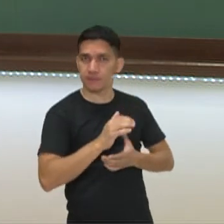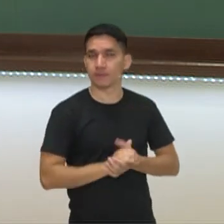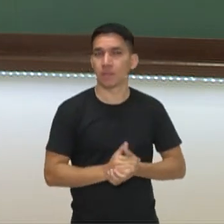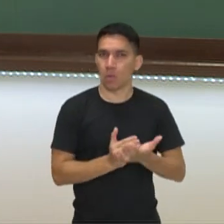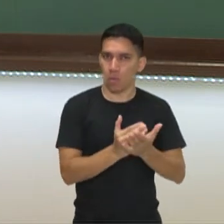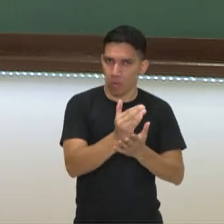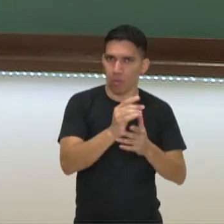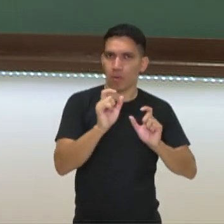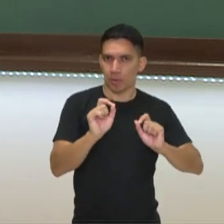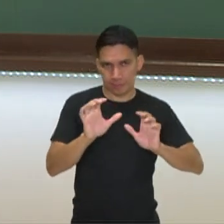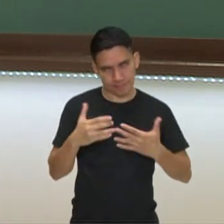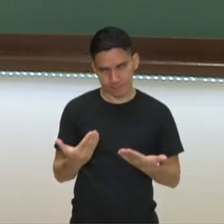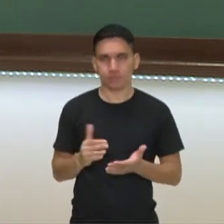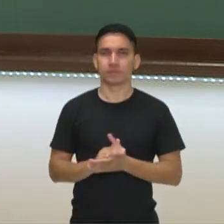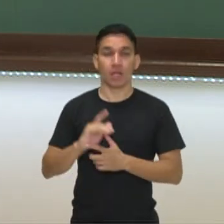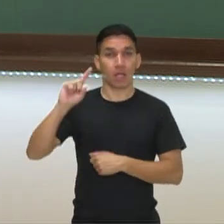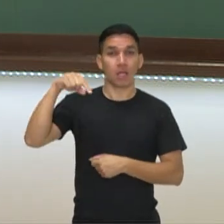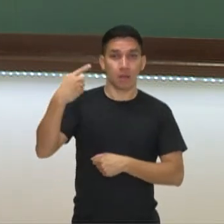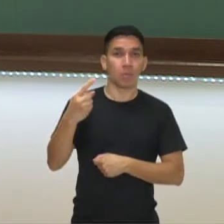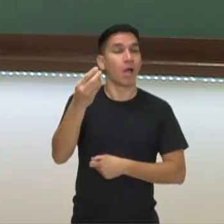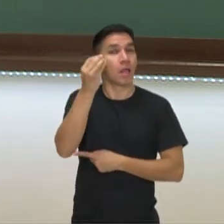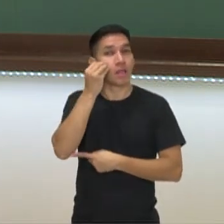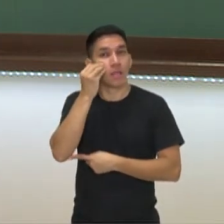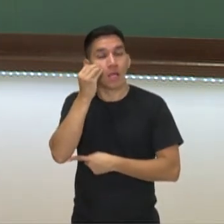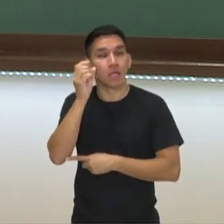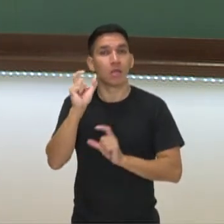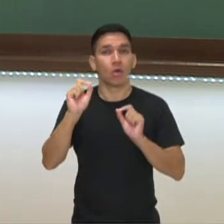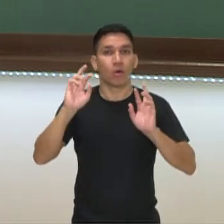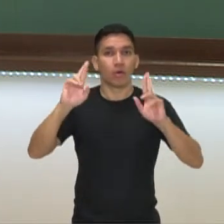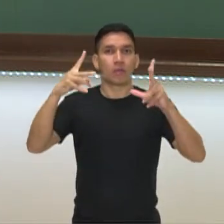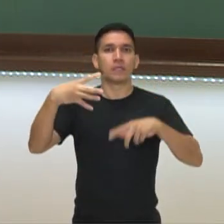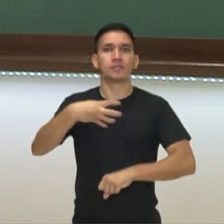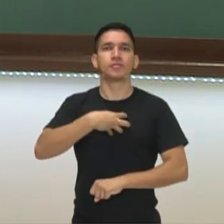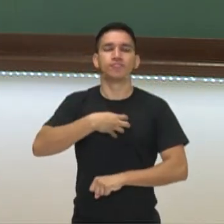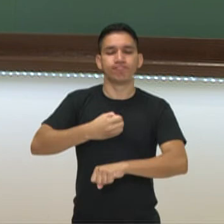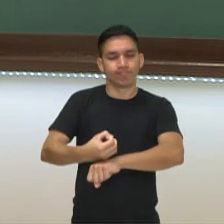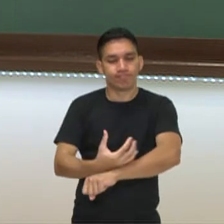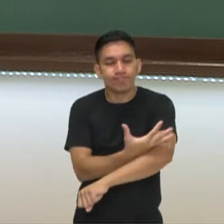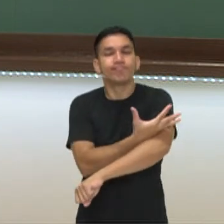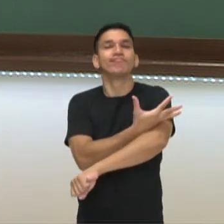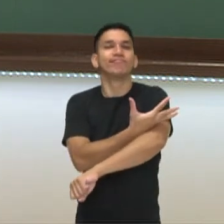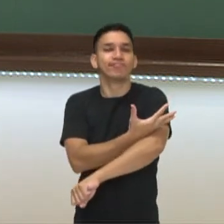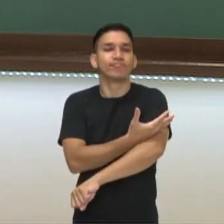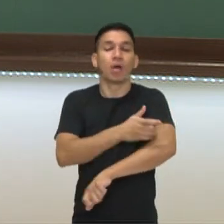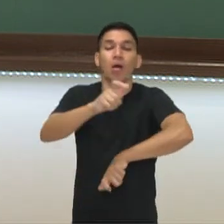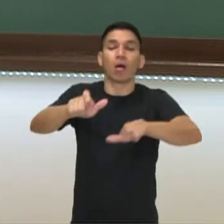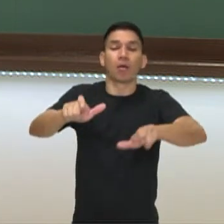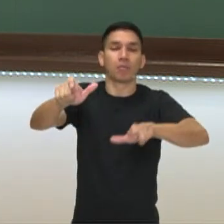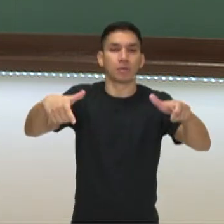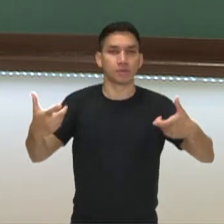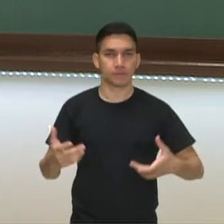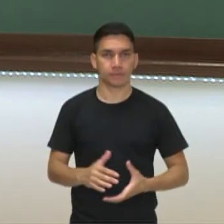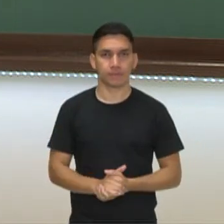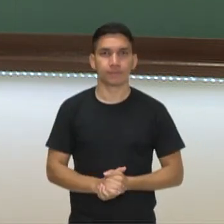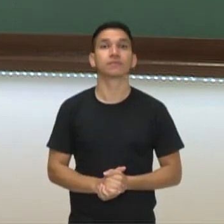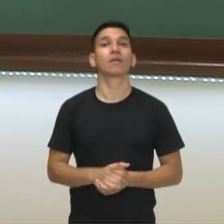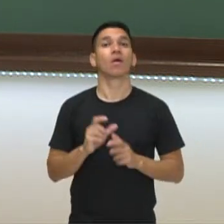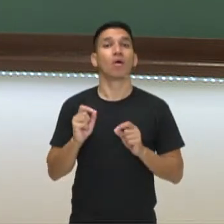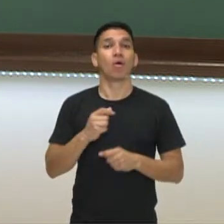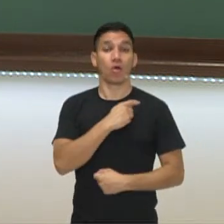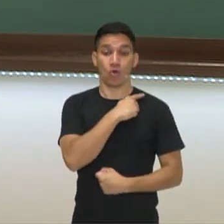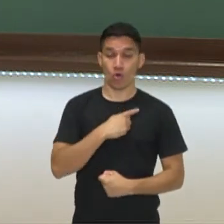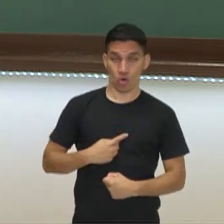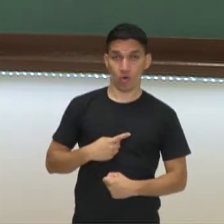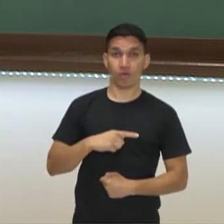inicialmente falando pelo menos, né? Depois se tenta, né, pela essa questão da emoção, tentar um apelo popular, o governo, ele sempre